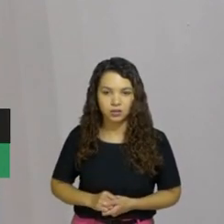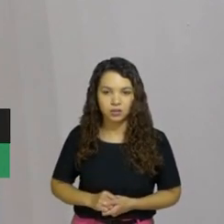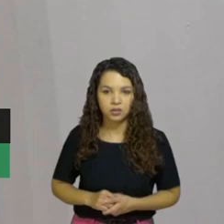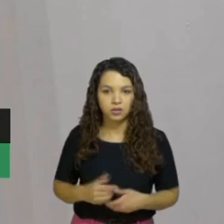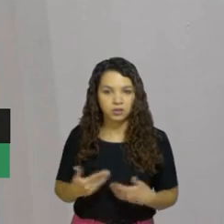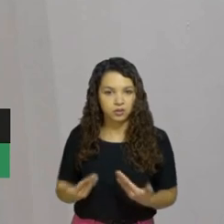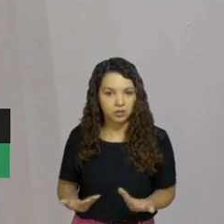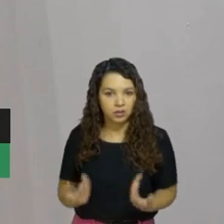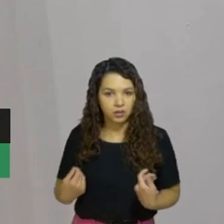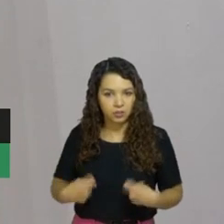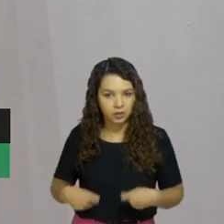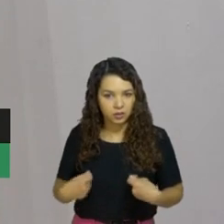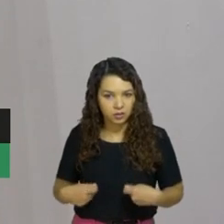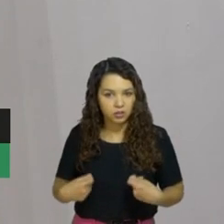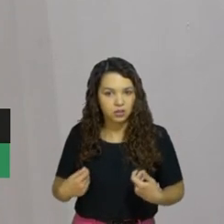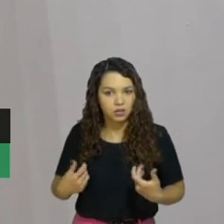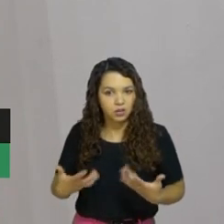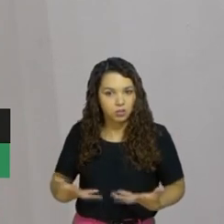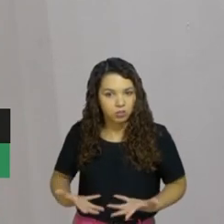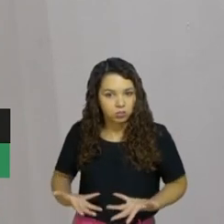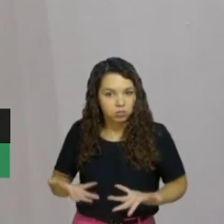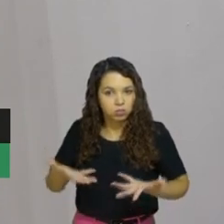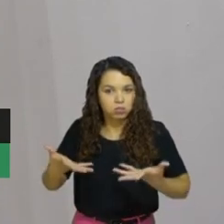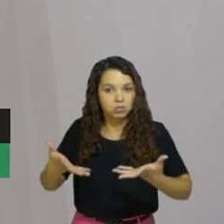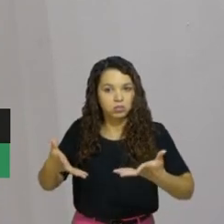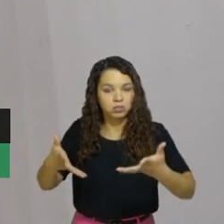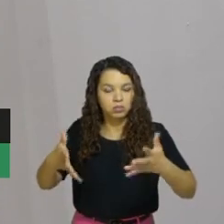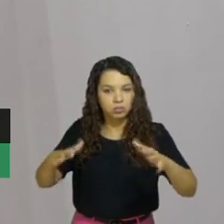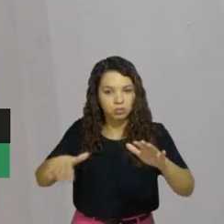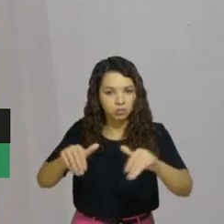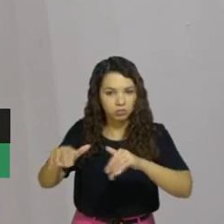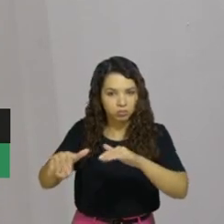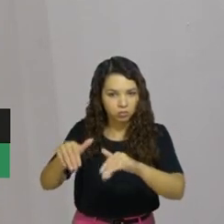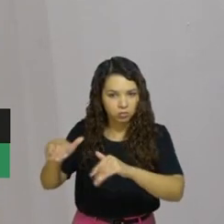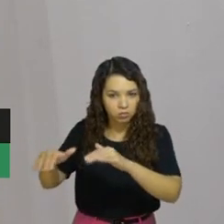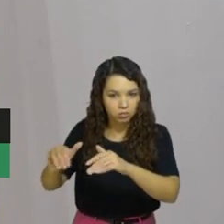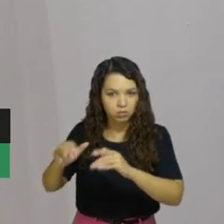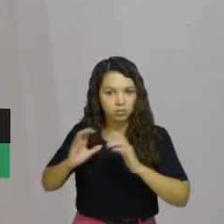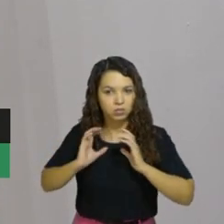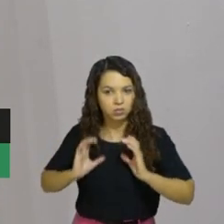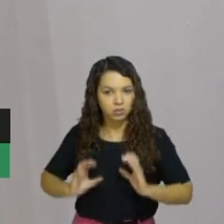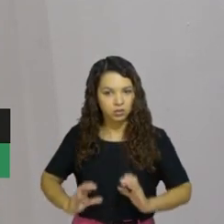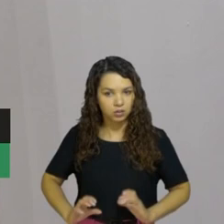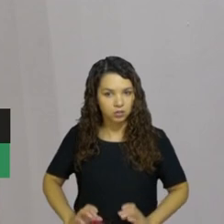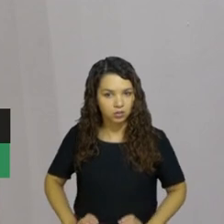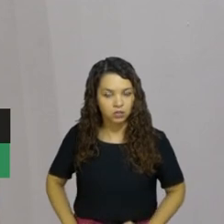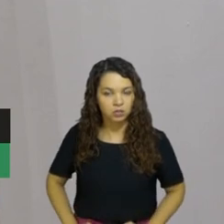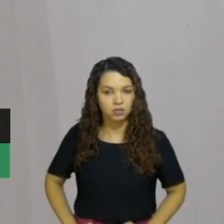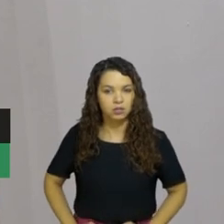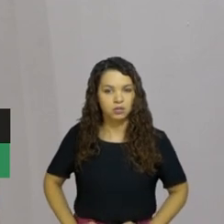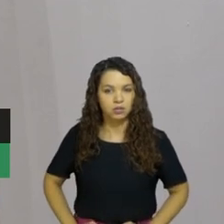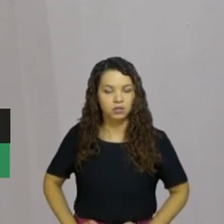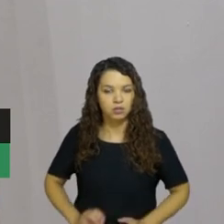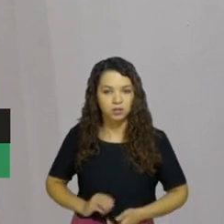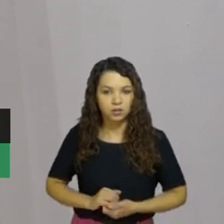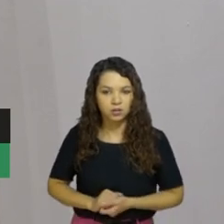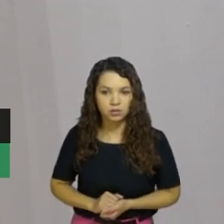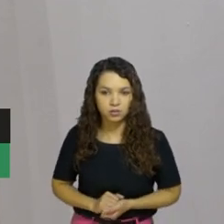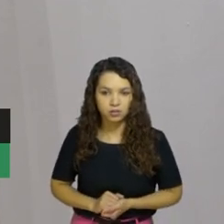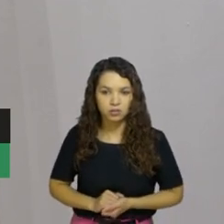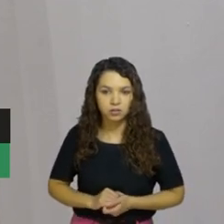se conclamar que, como cidadãos e cidadãs, e como parte